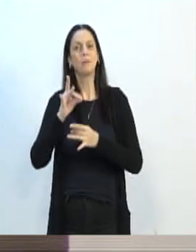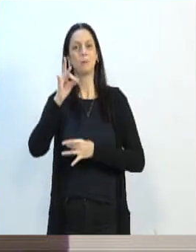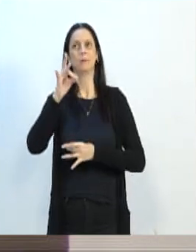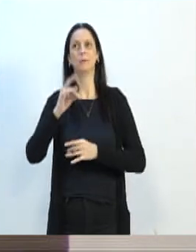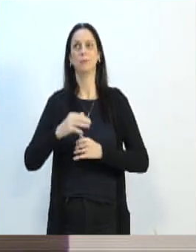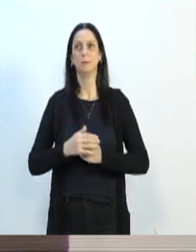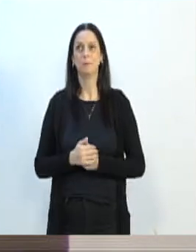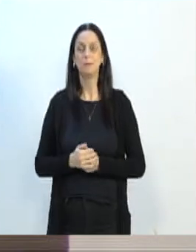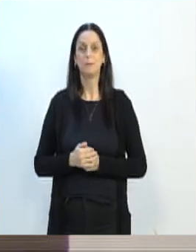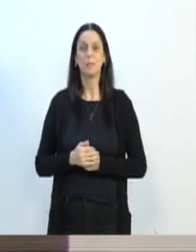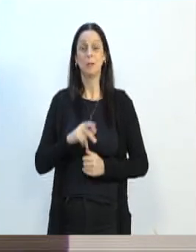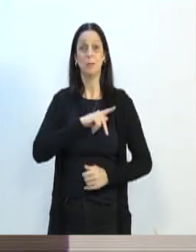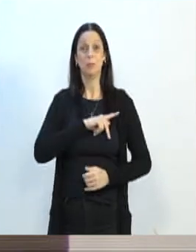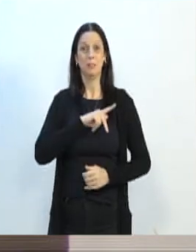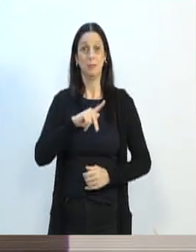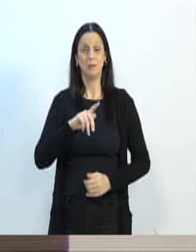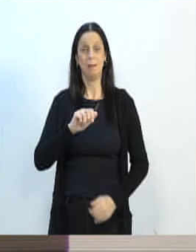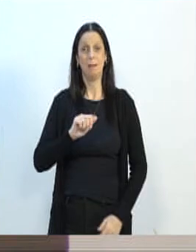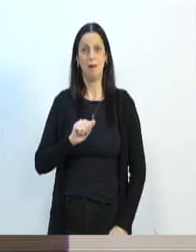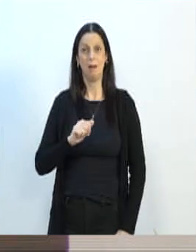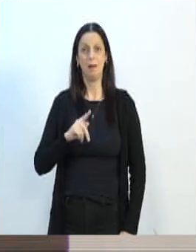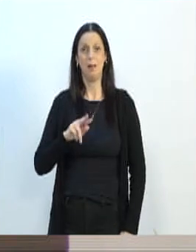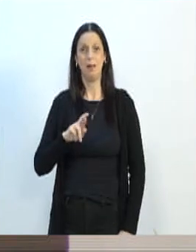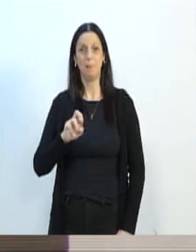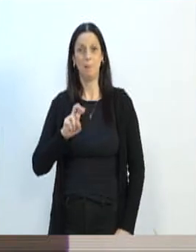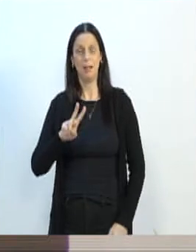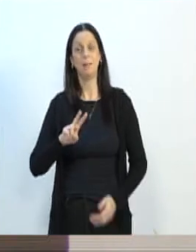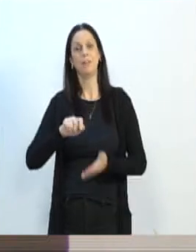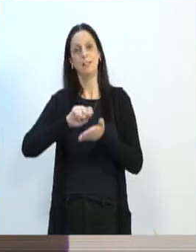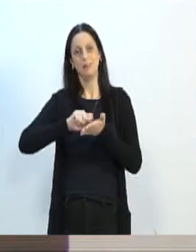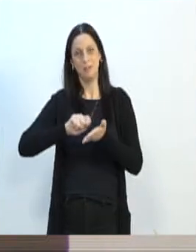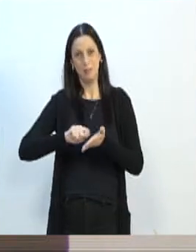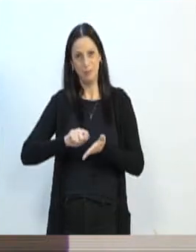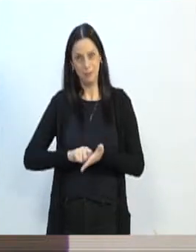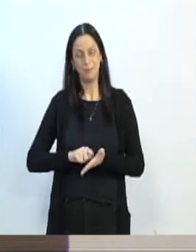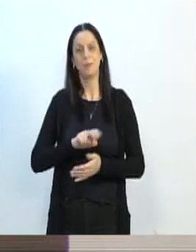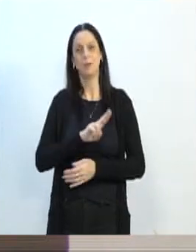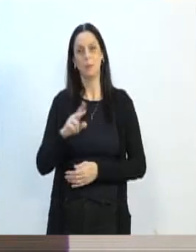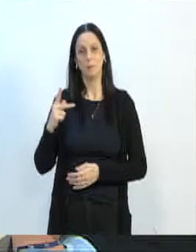Mário de Novaes, presidente da Zaprev. Obrigado e boa tarde.